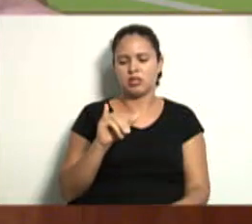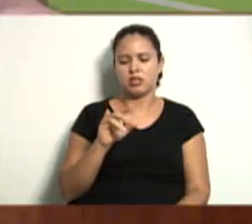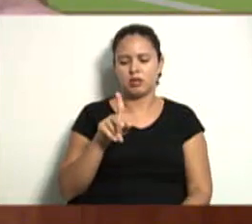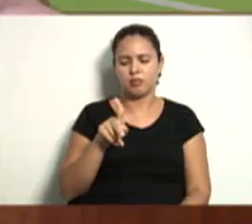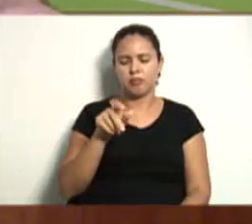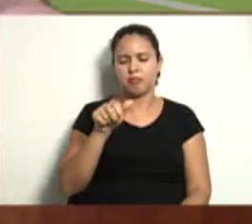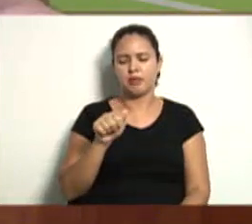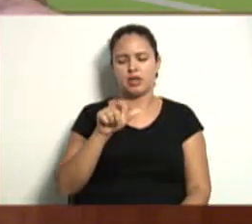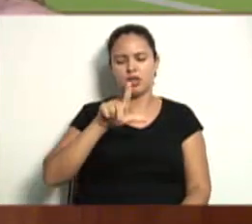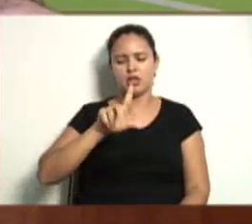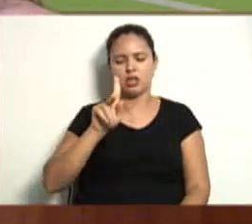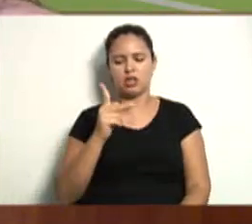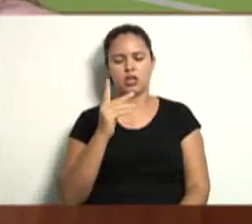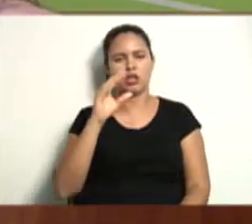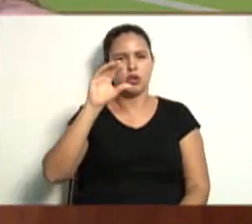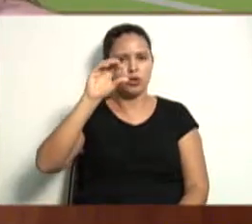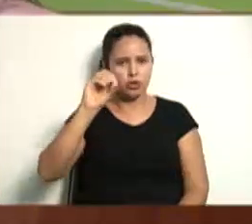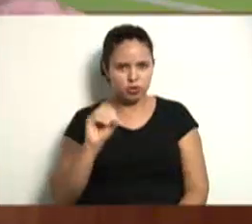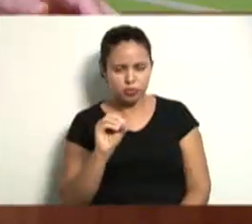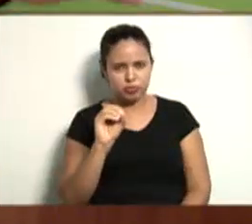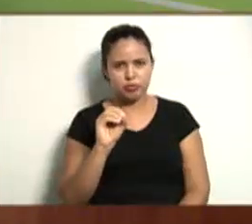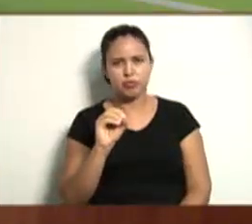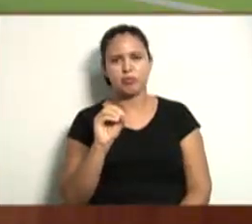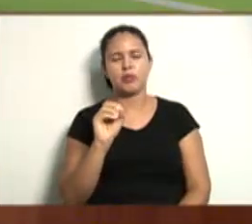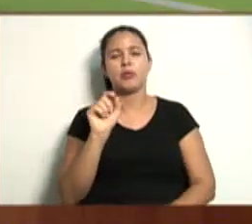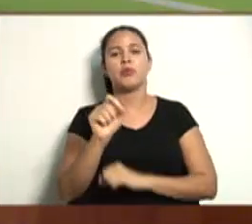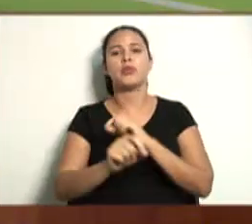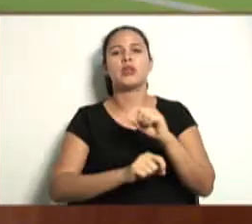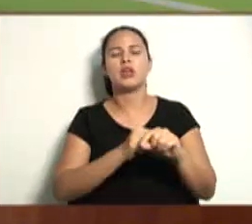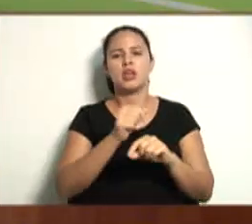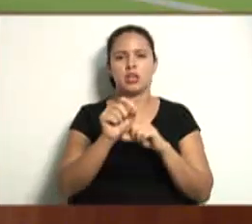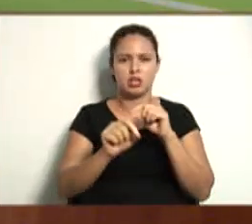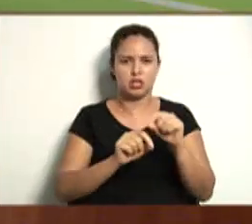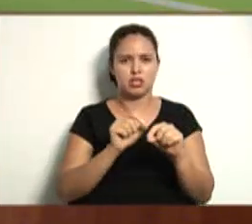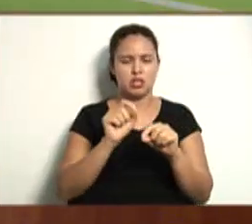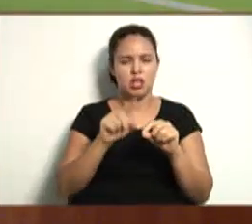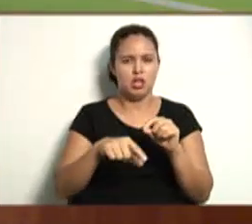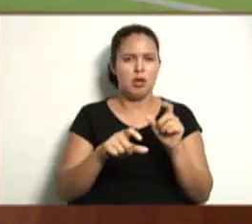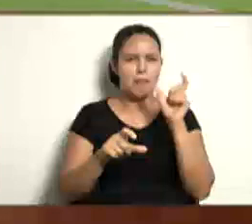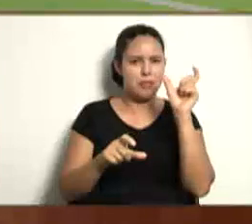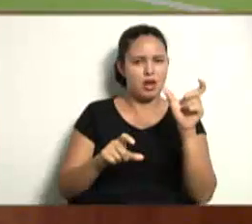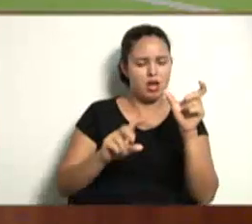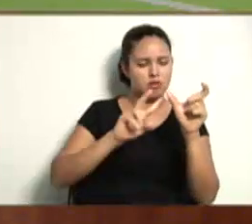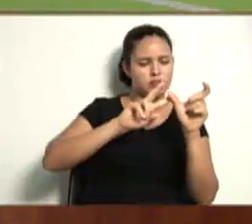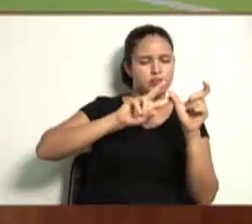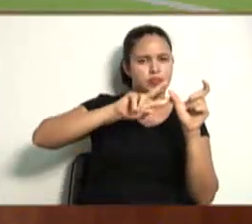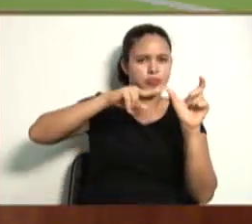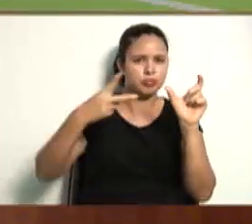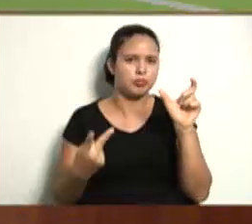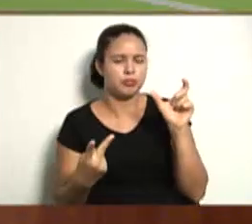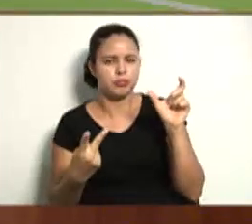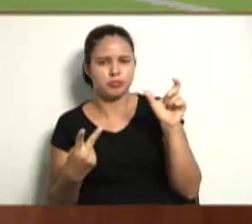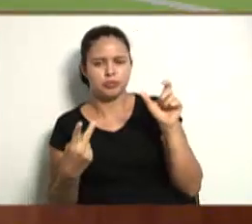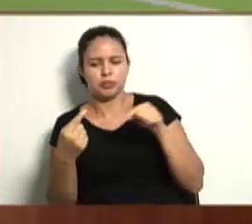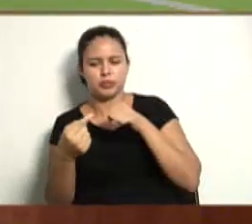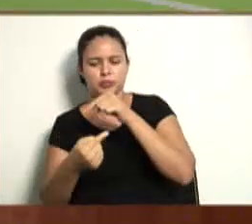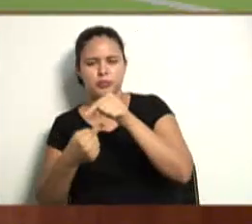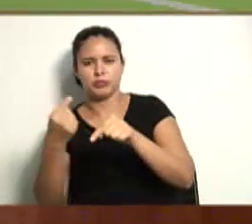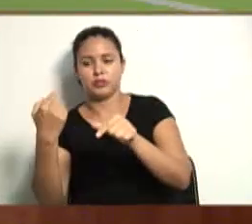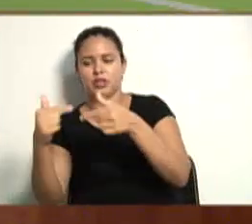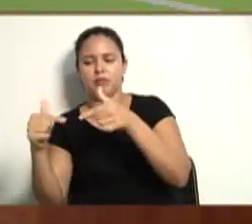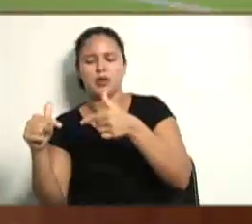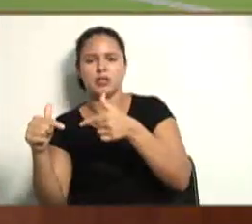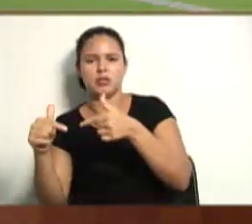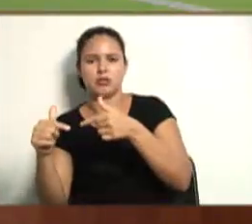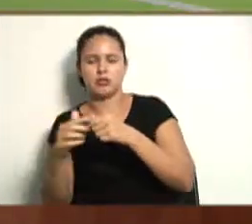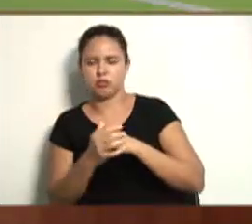origem à palavra trabalho. Que isto era, então, o que aparece no filme, um instrumento de